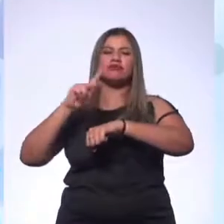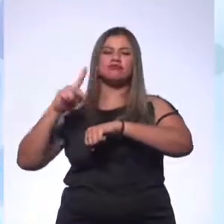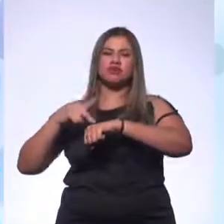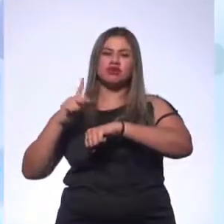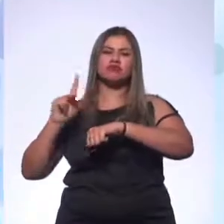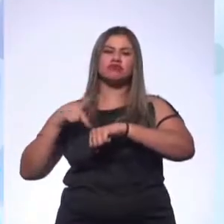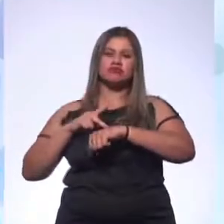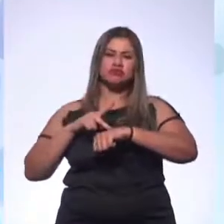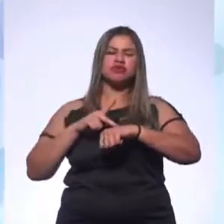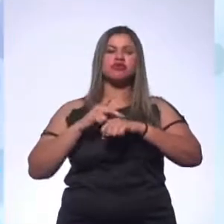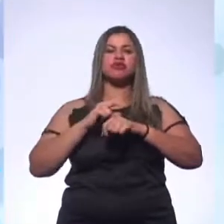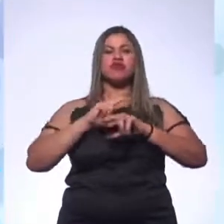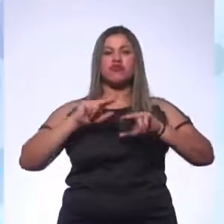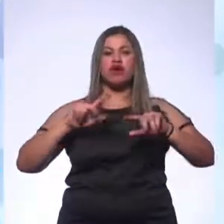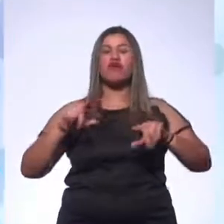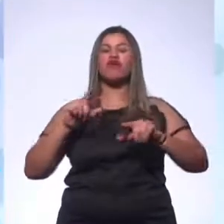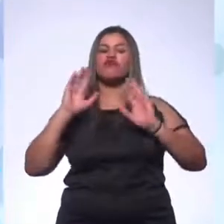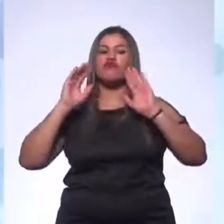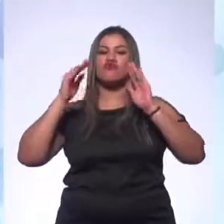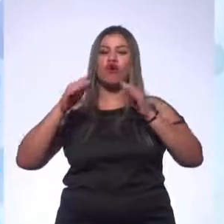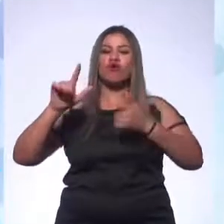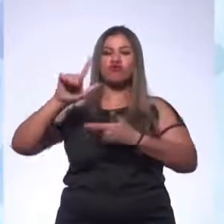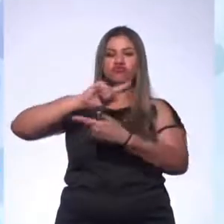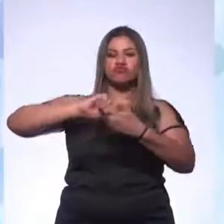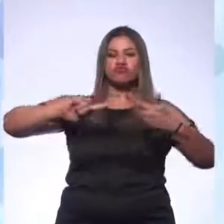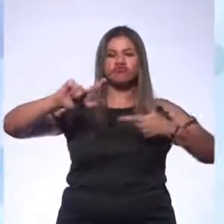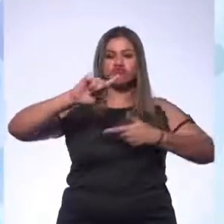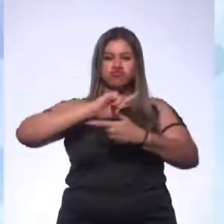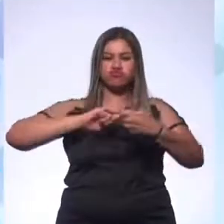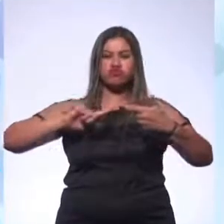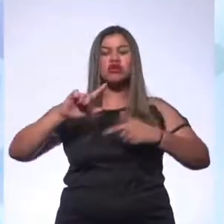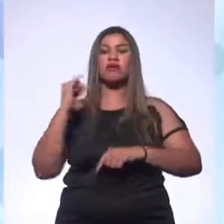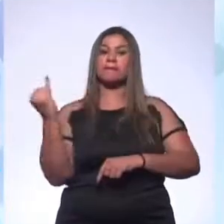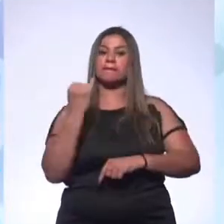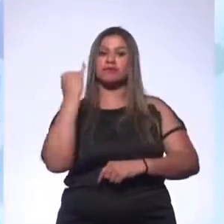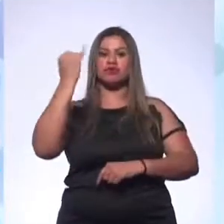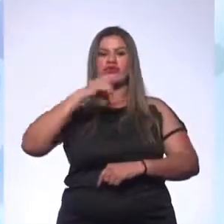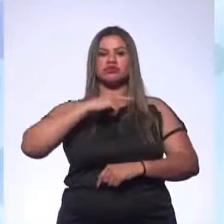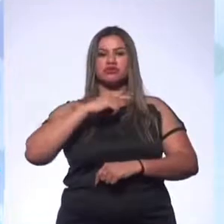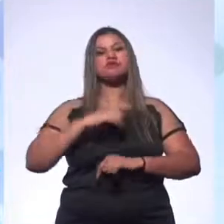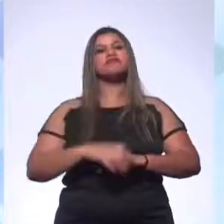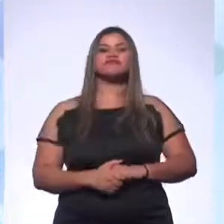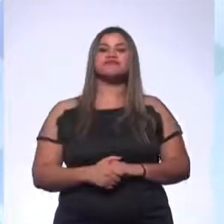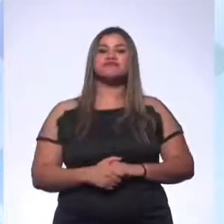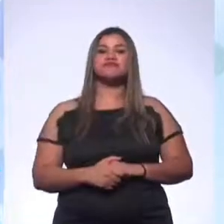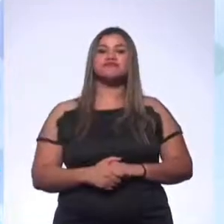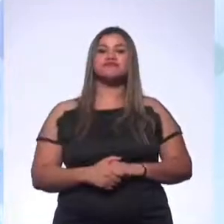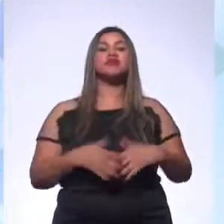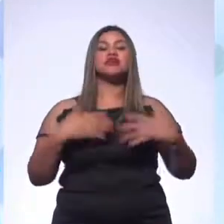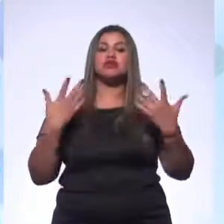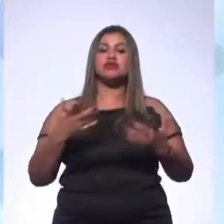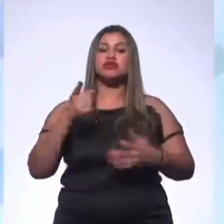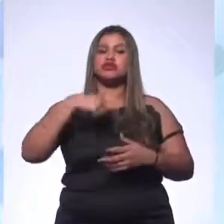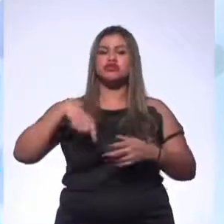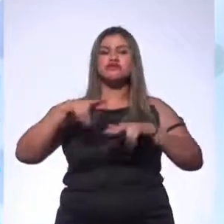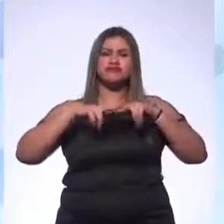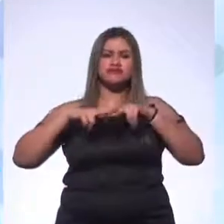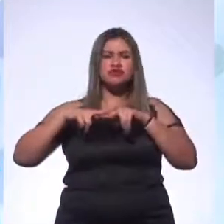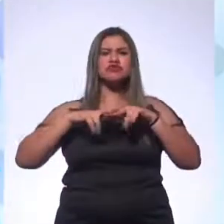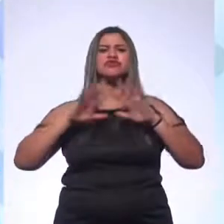observando como foco geopolítico importante. Ok? Então, nós já fizemos essa revisão aí